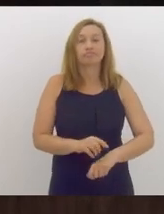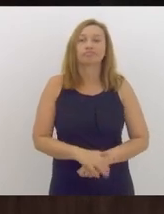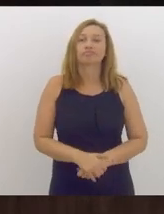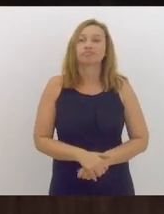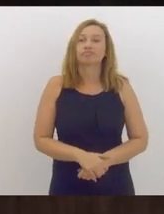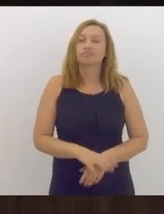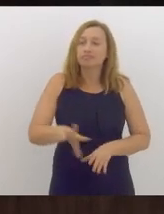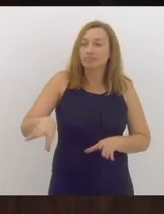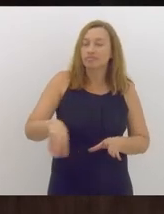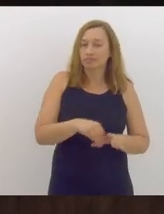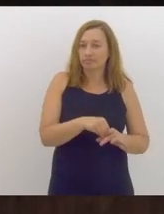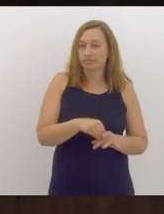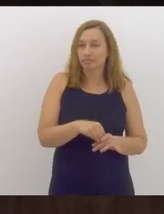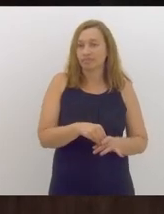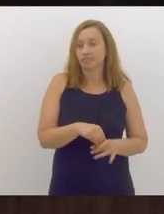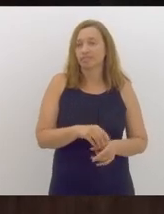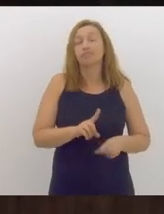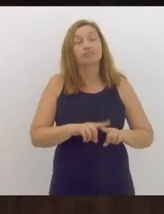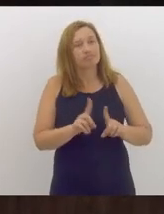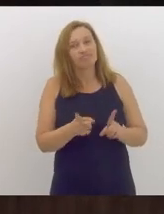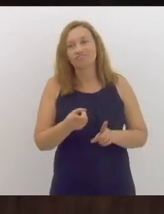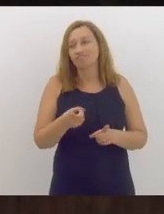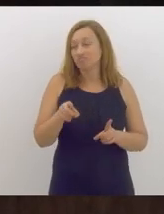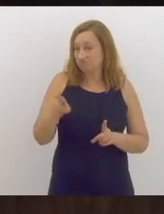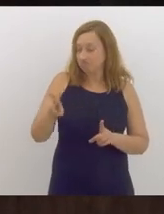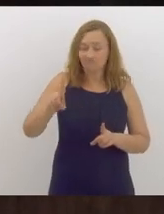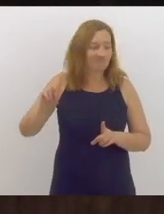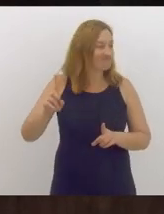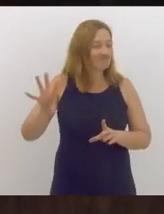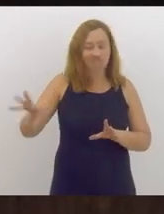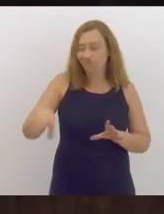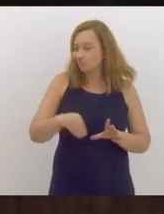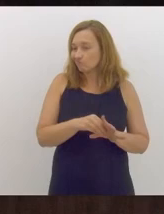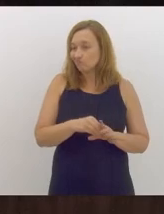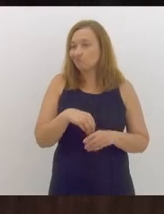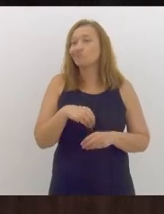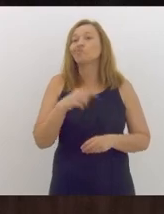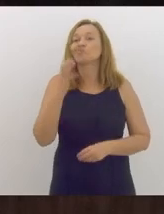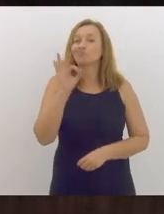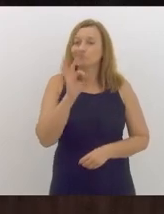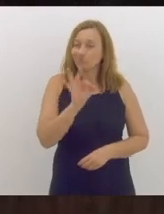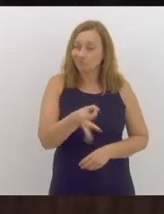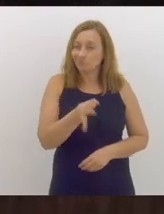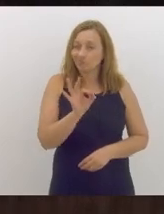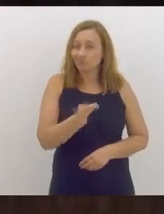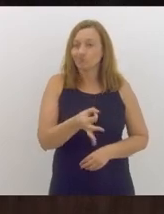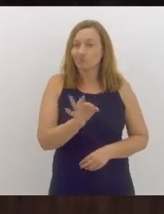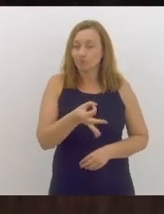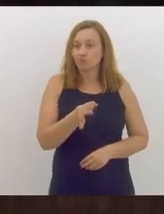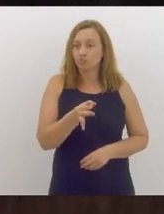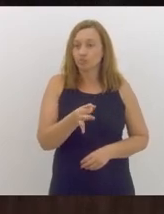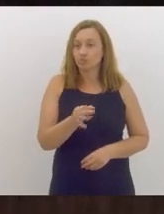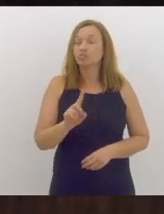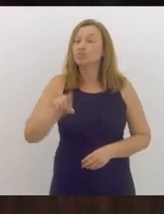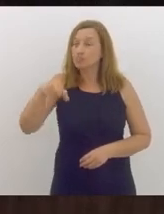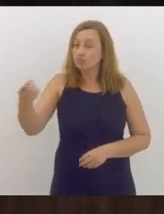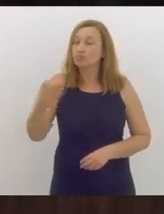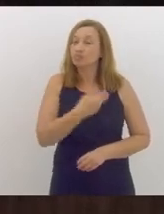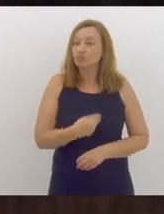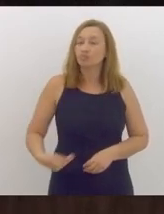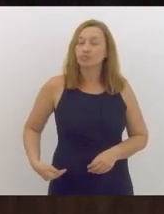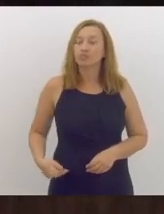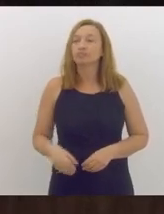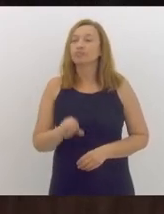dele implementar. Mas, se ele não implementar, com certeza, o próximo governador